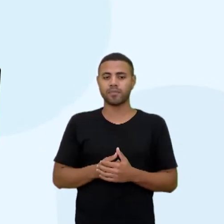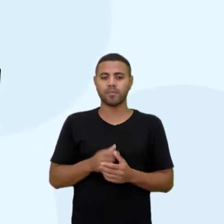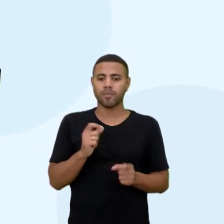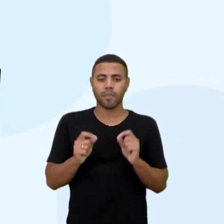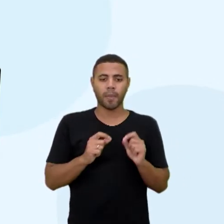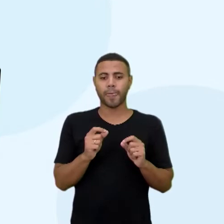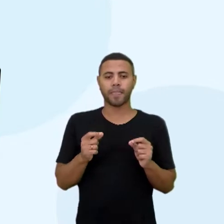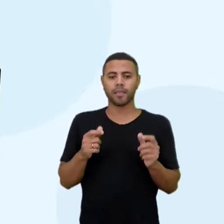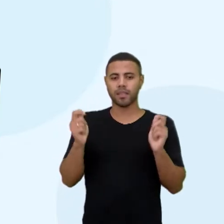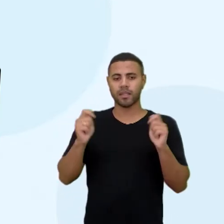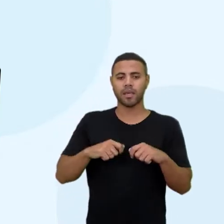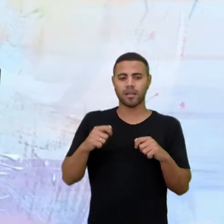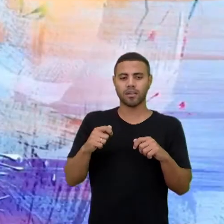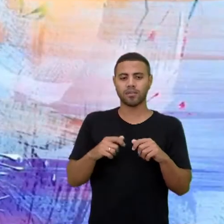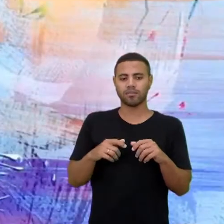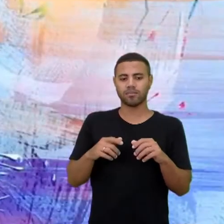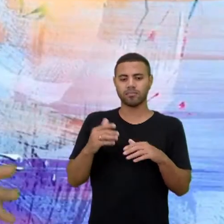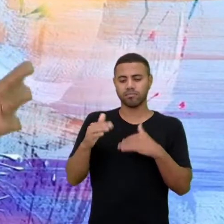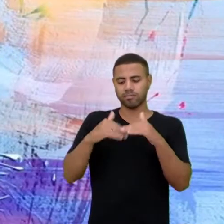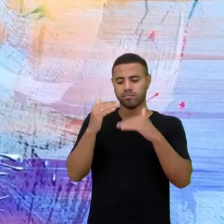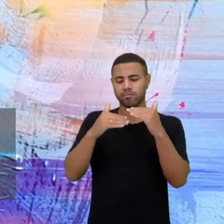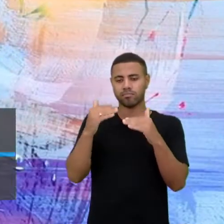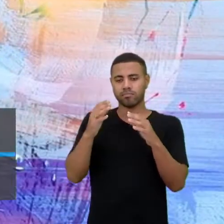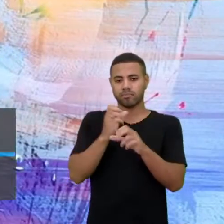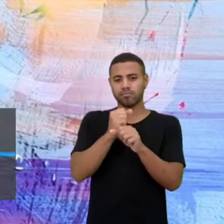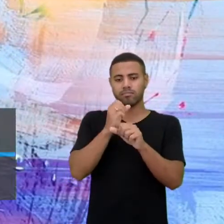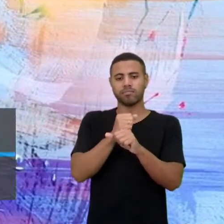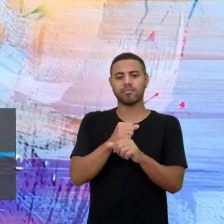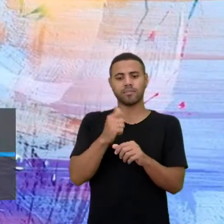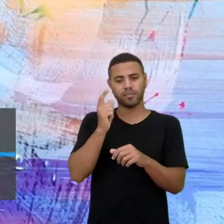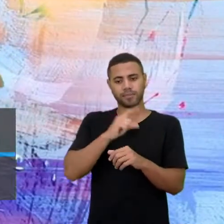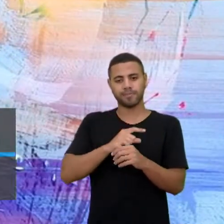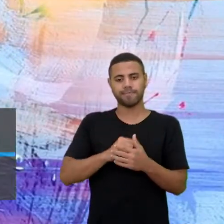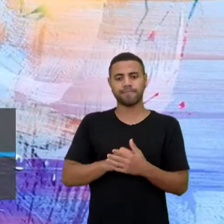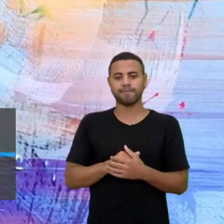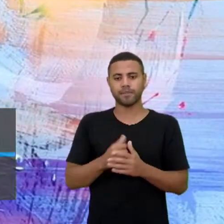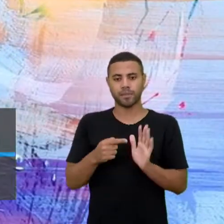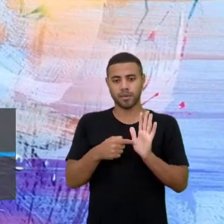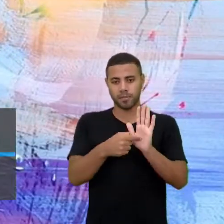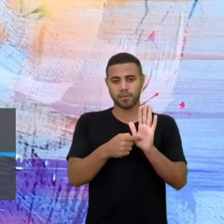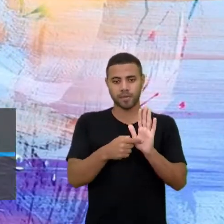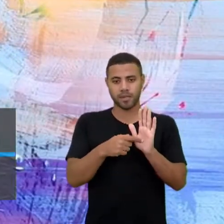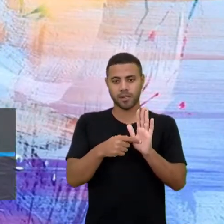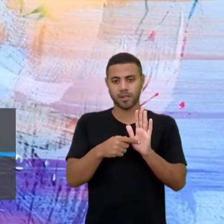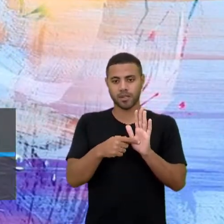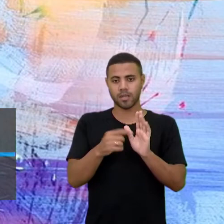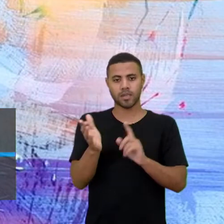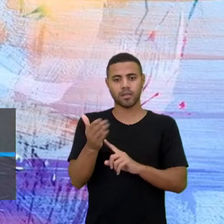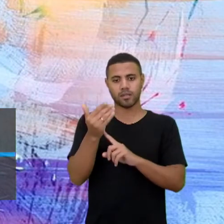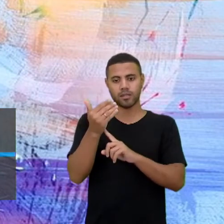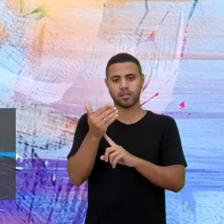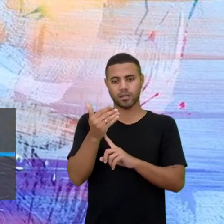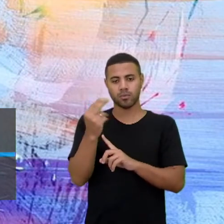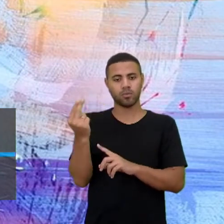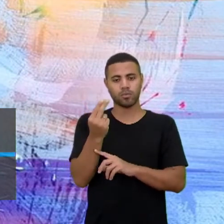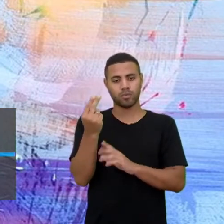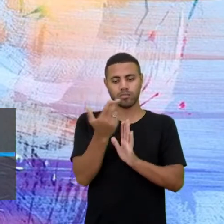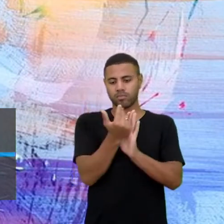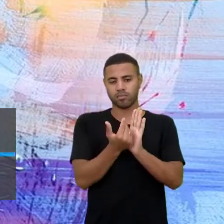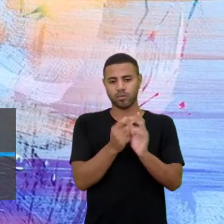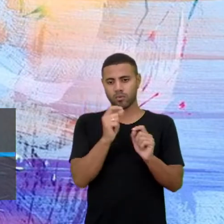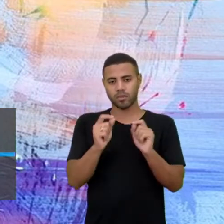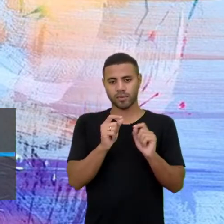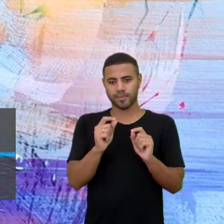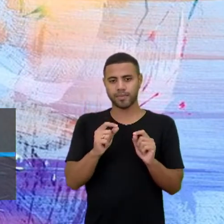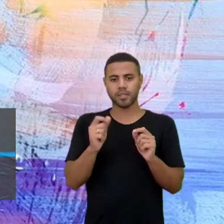pode construir e também no layout que será utilizado dentro da construção desse mapa mental. Tenho certeza que vocês já viram